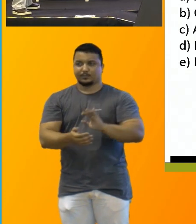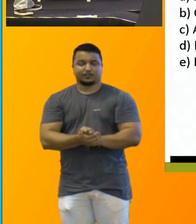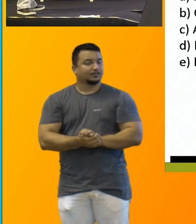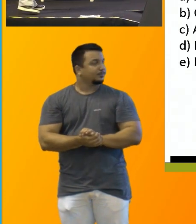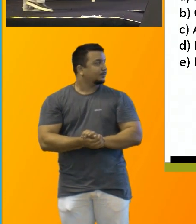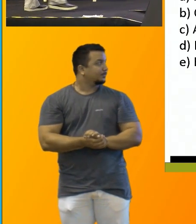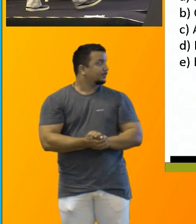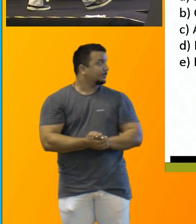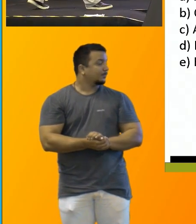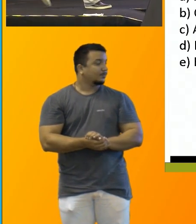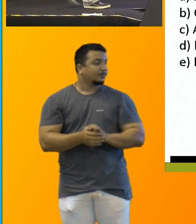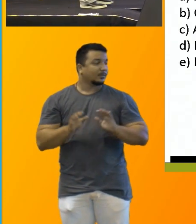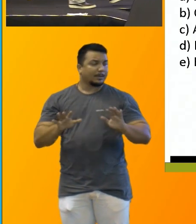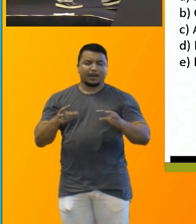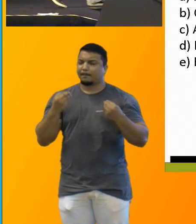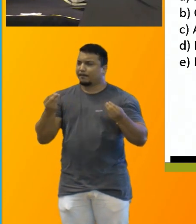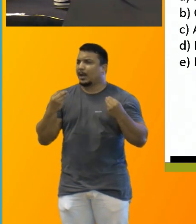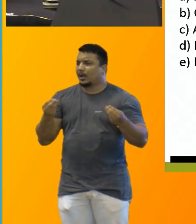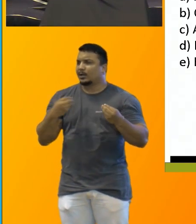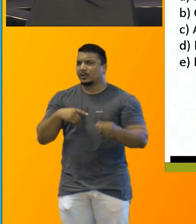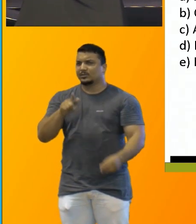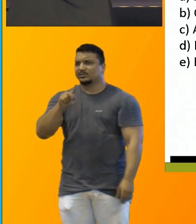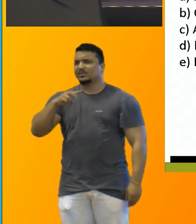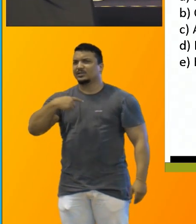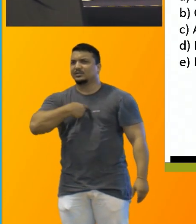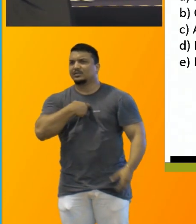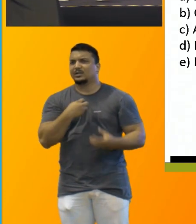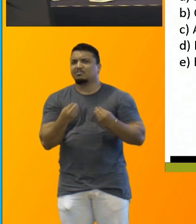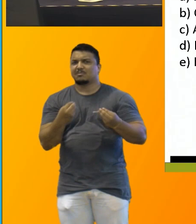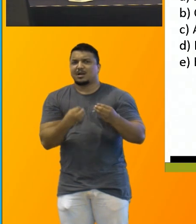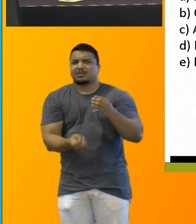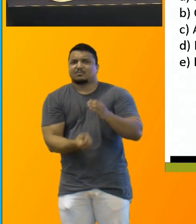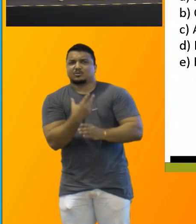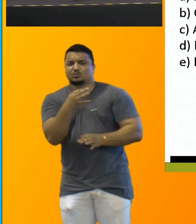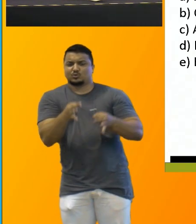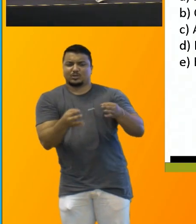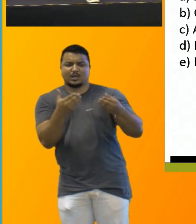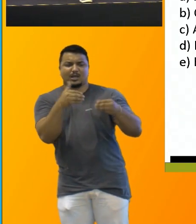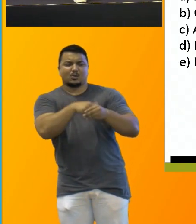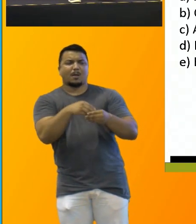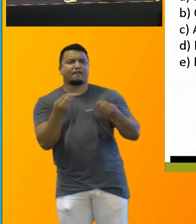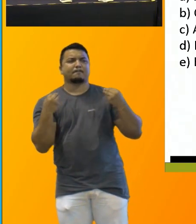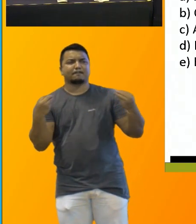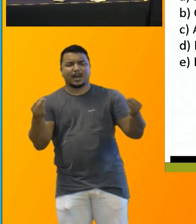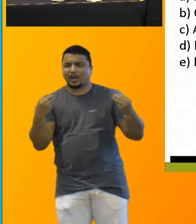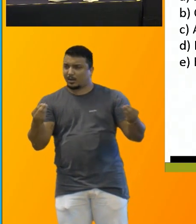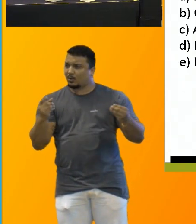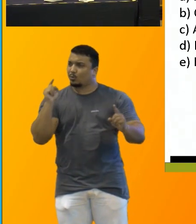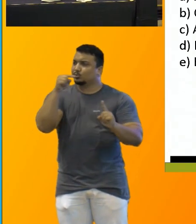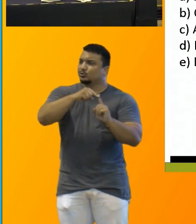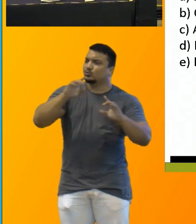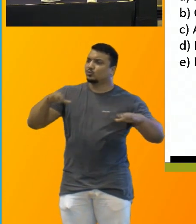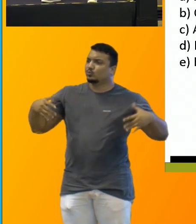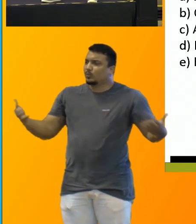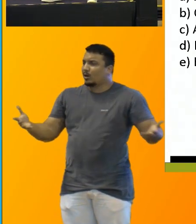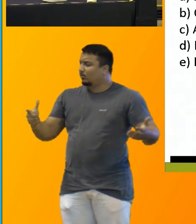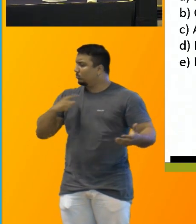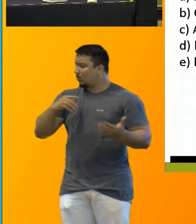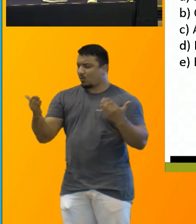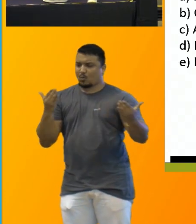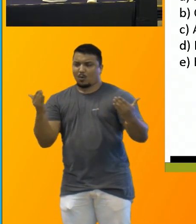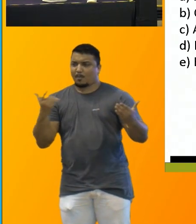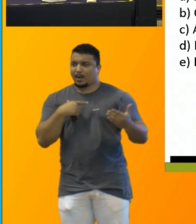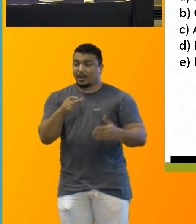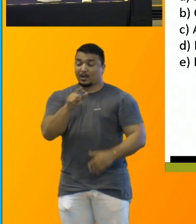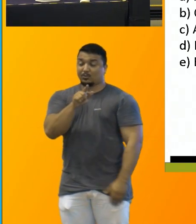lá? Mas para que Vargas queria criar uma justiça eleitoral? Qual era o objetivo quando comparado com a